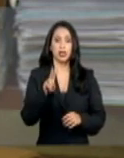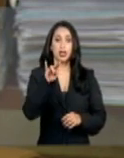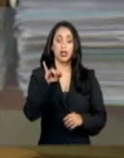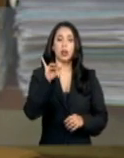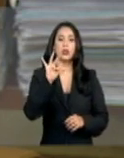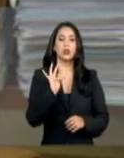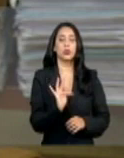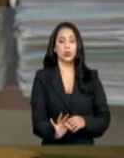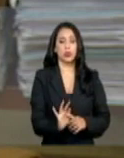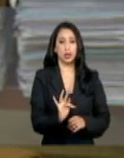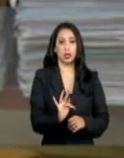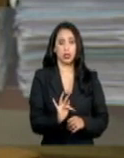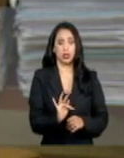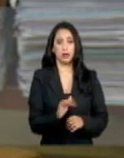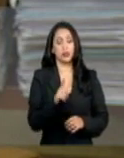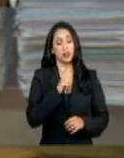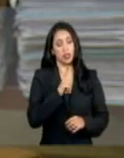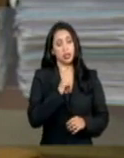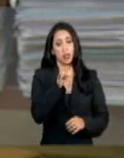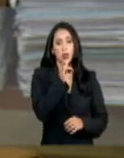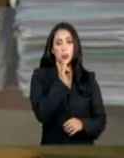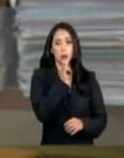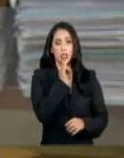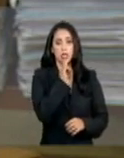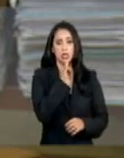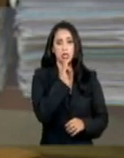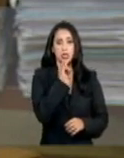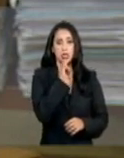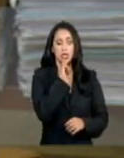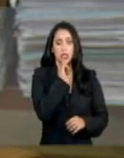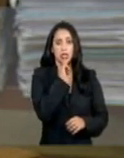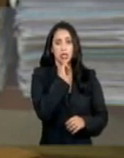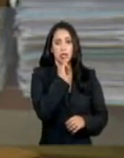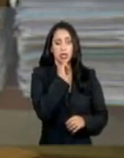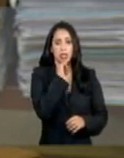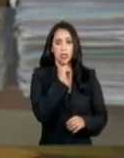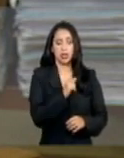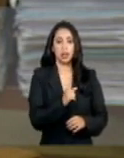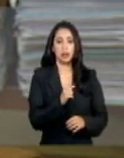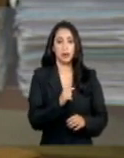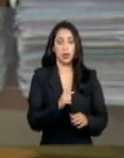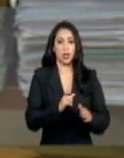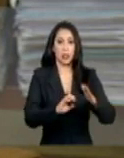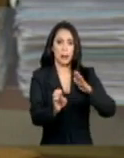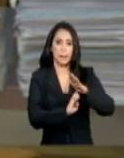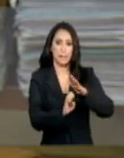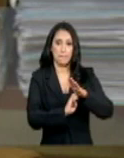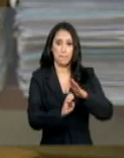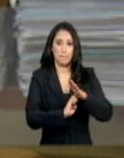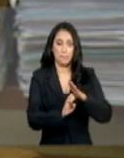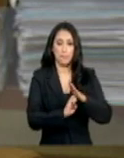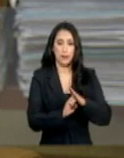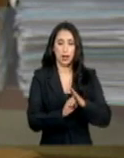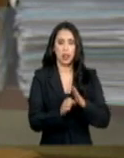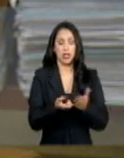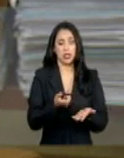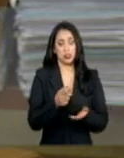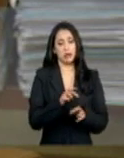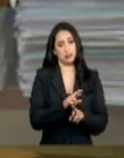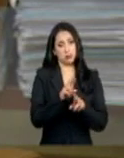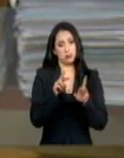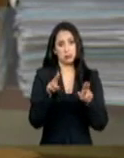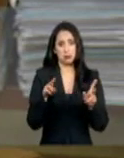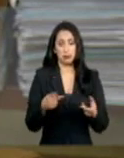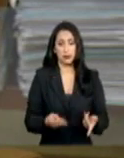brasileira que se instaura por exemplo nem fazem da sociedade que cobra empresas de factoring daí a correta observação de